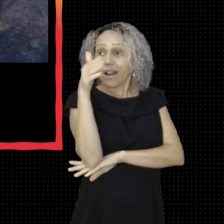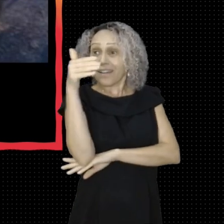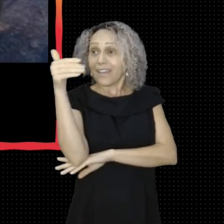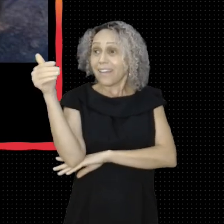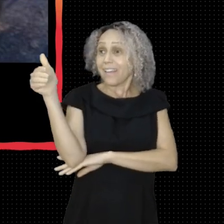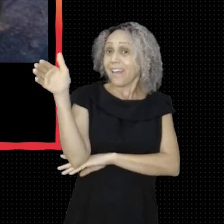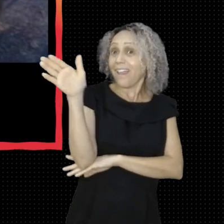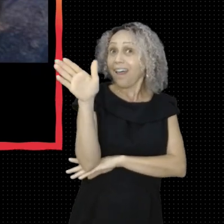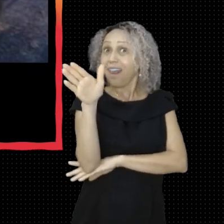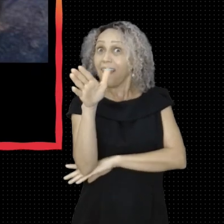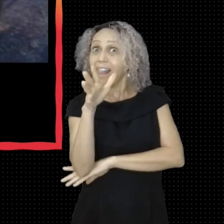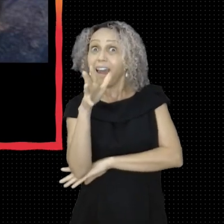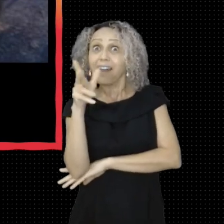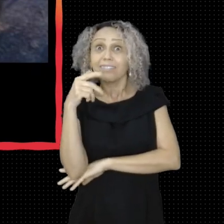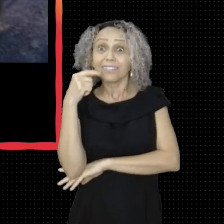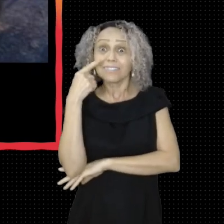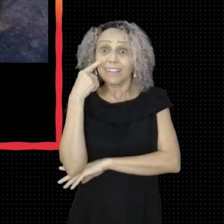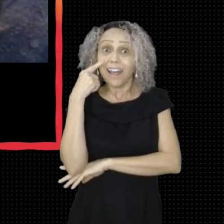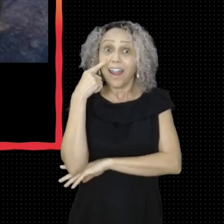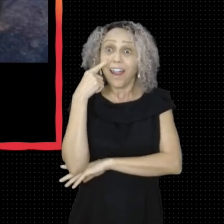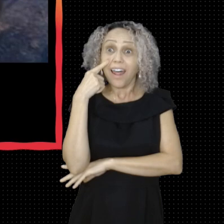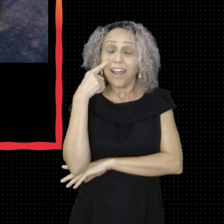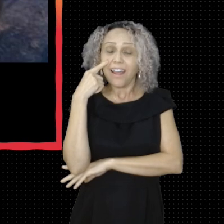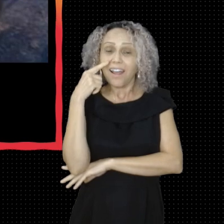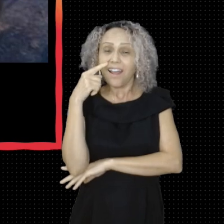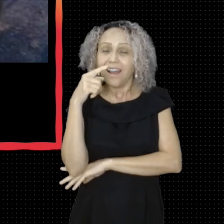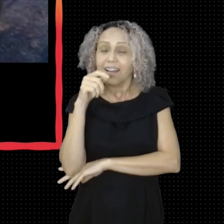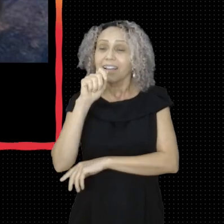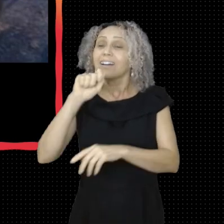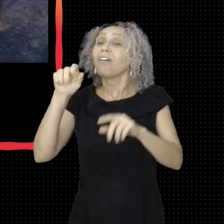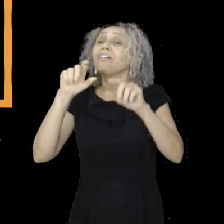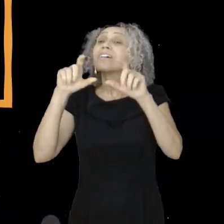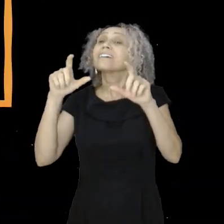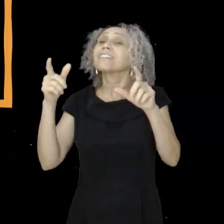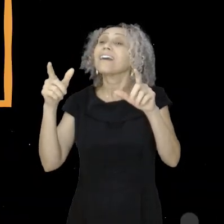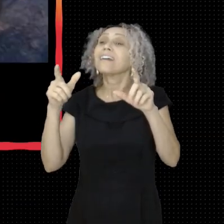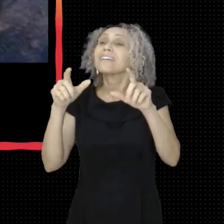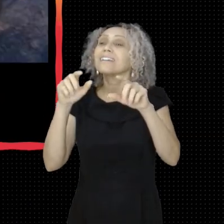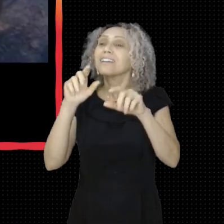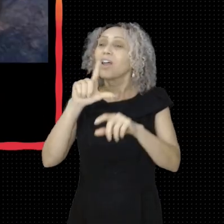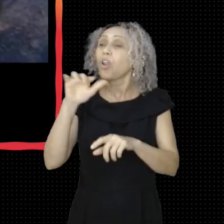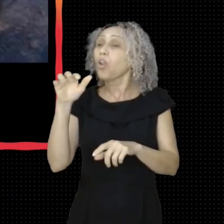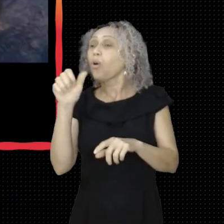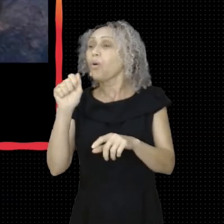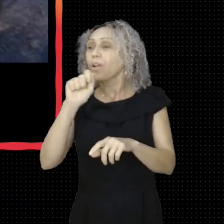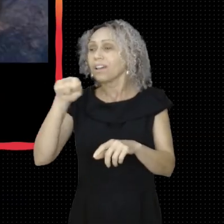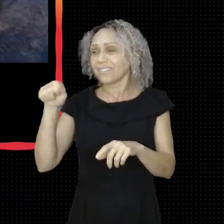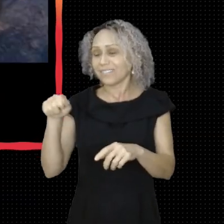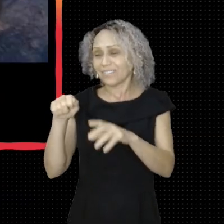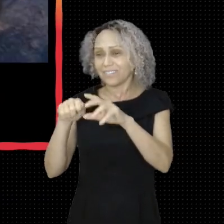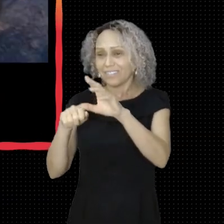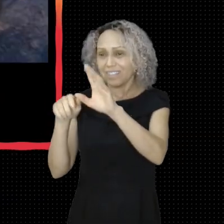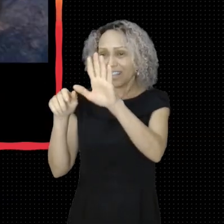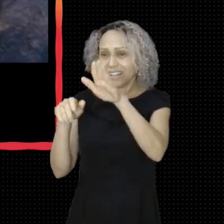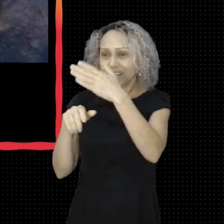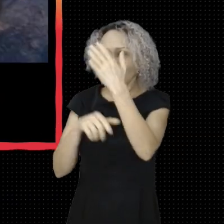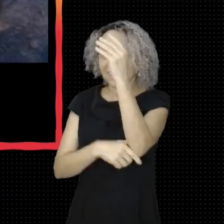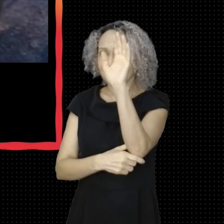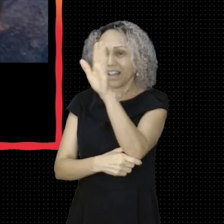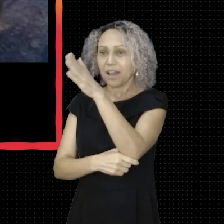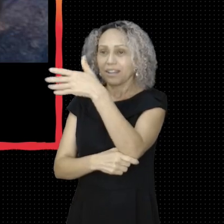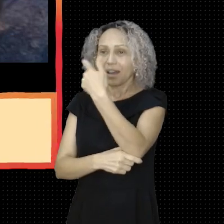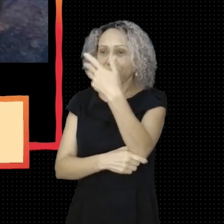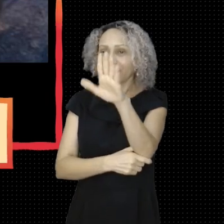Alguém mais aí tem um pai igual ao Lula? Será, Brasil? Será que tem mais? Será? Bom, gente, se tiver, manda pra